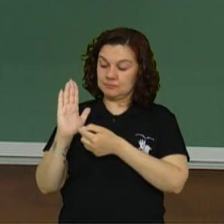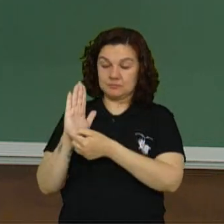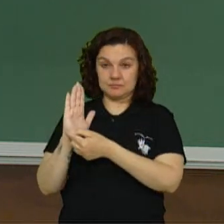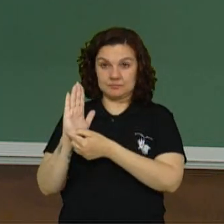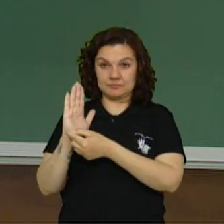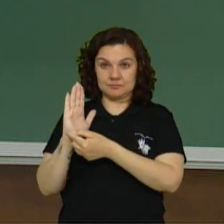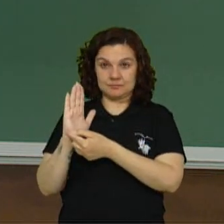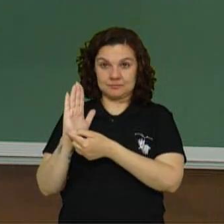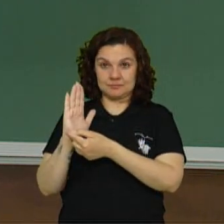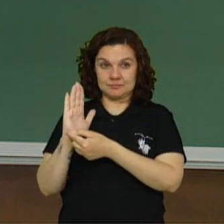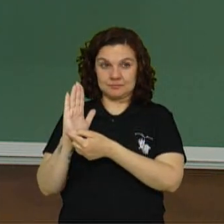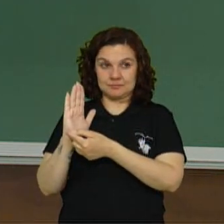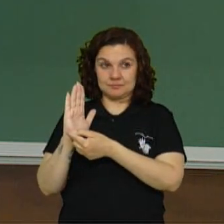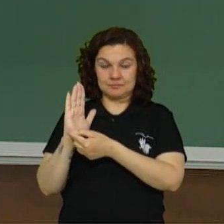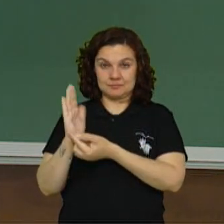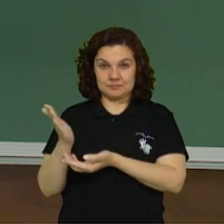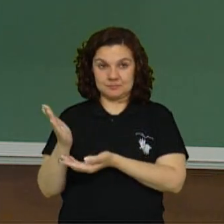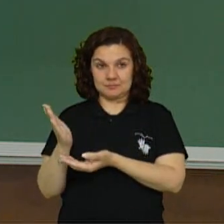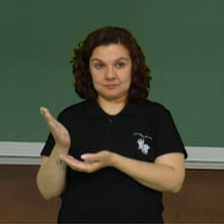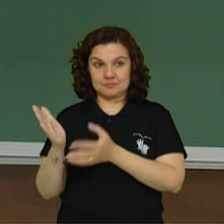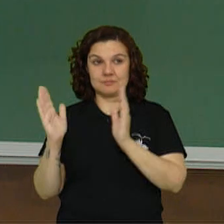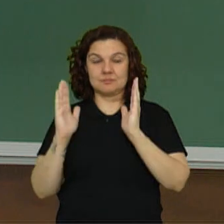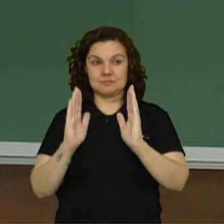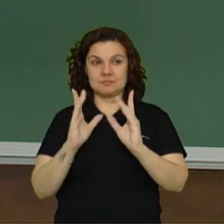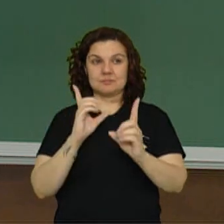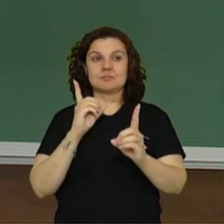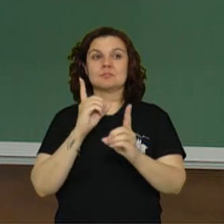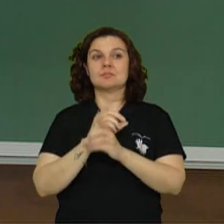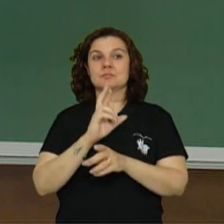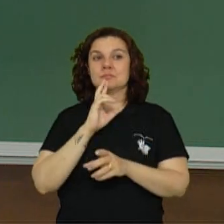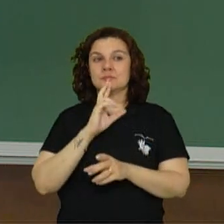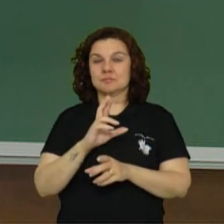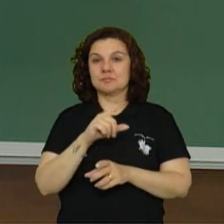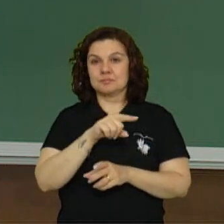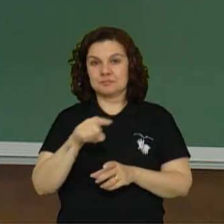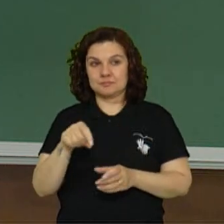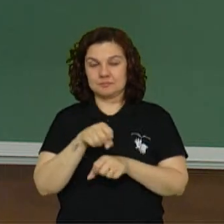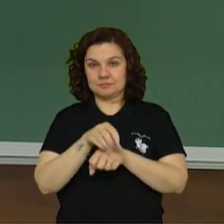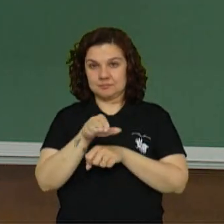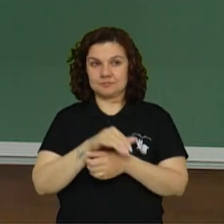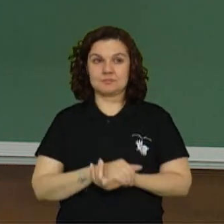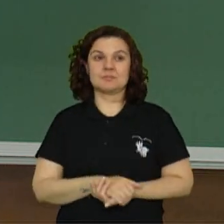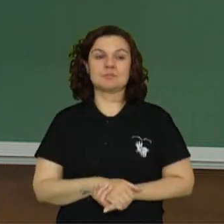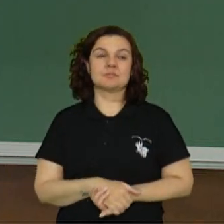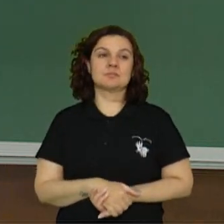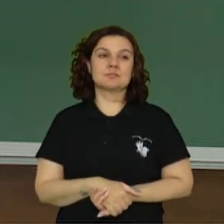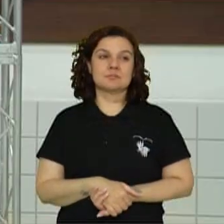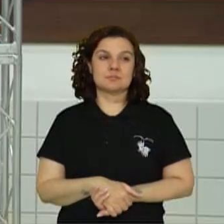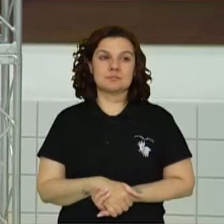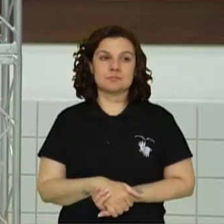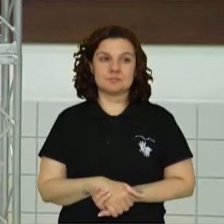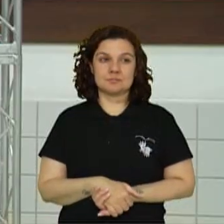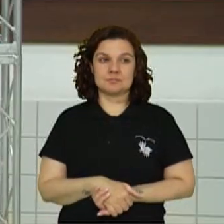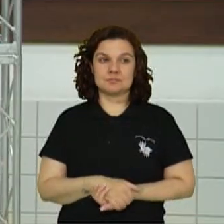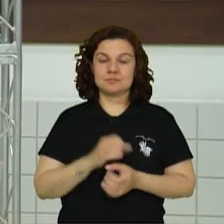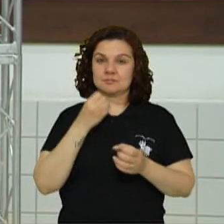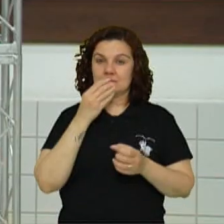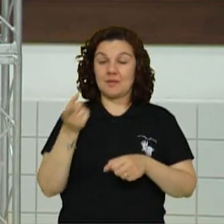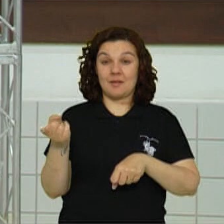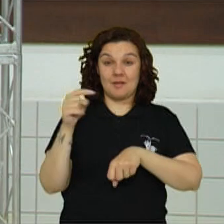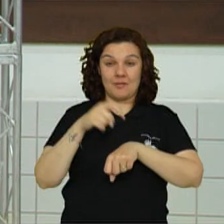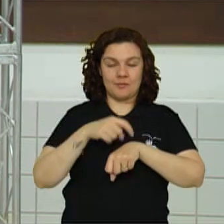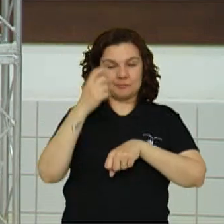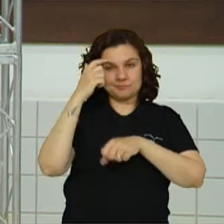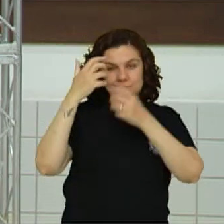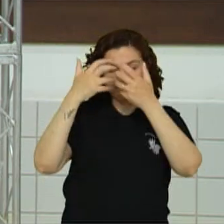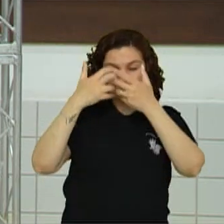triangular. Se eu tirar uma área da outra, eu tenho a resposta. Já ficou a dica do resultado, da resolução, tá bom?